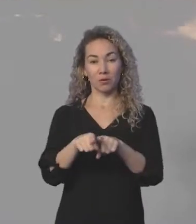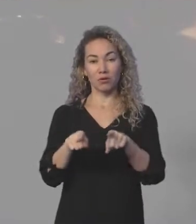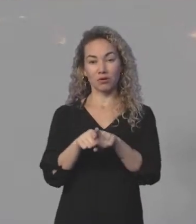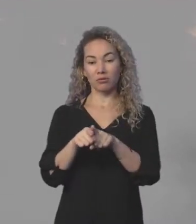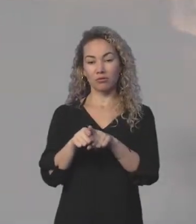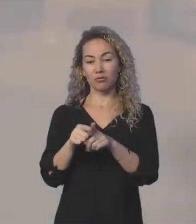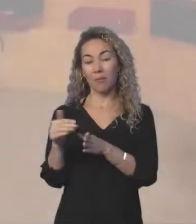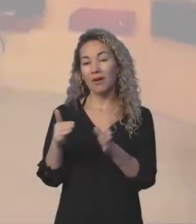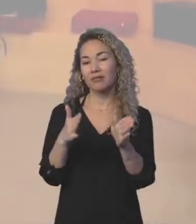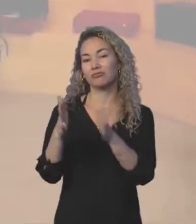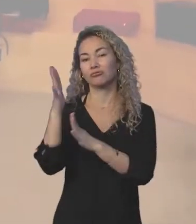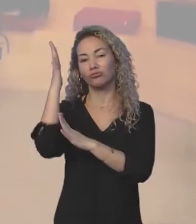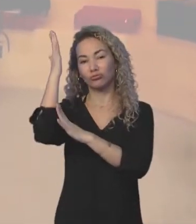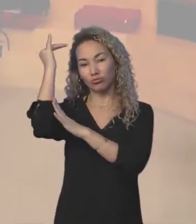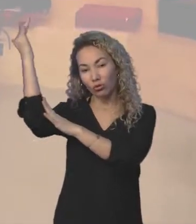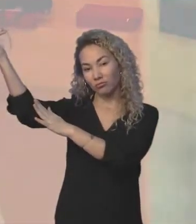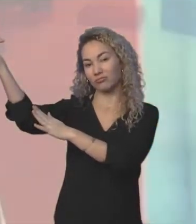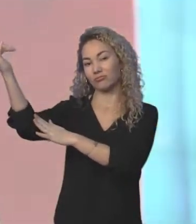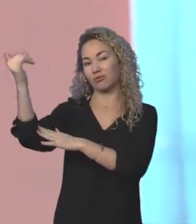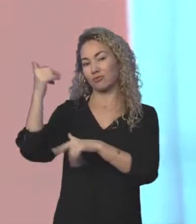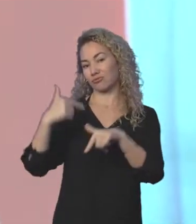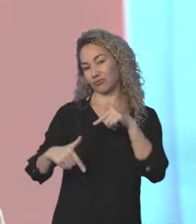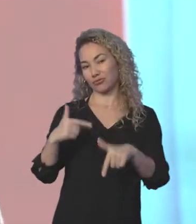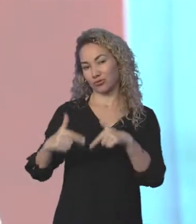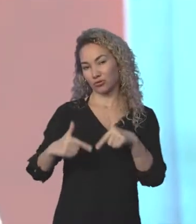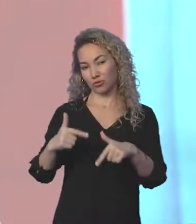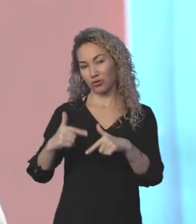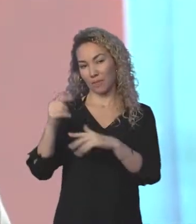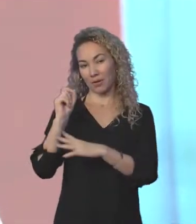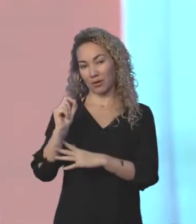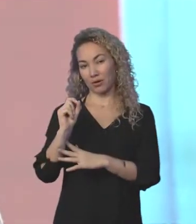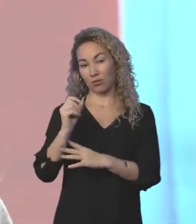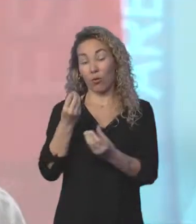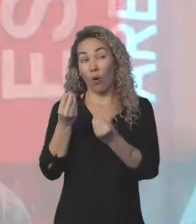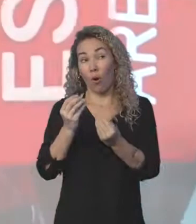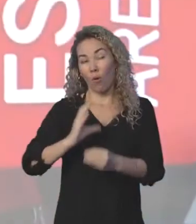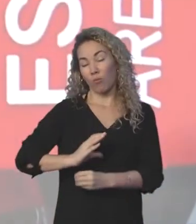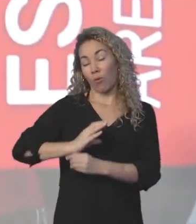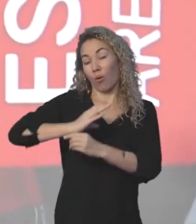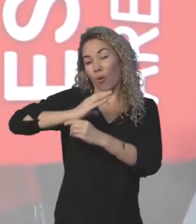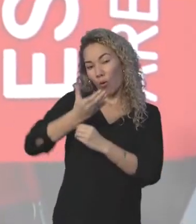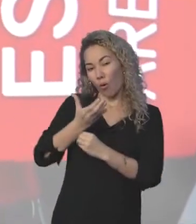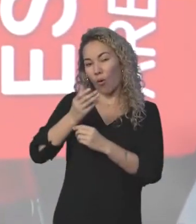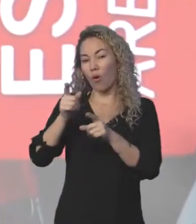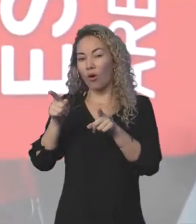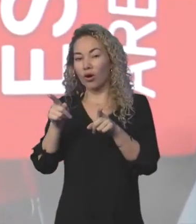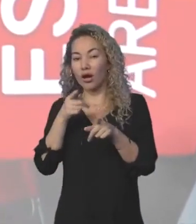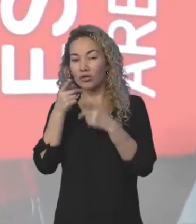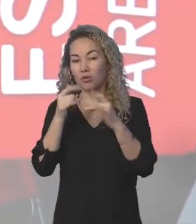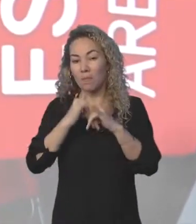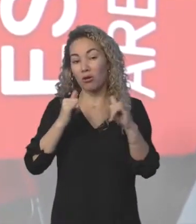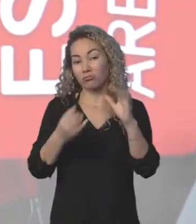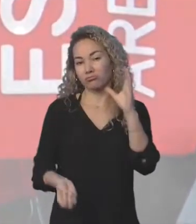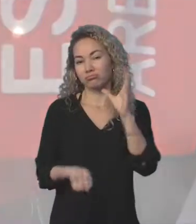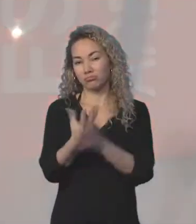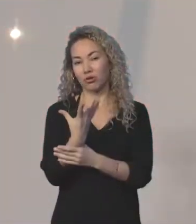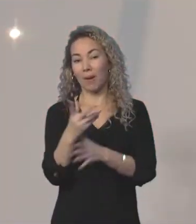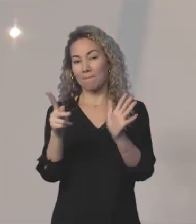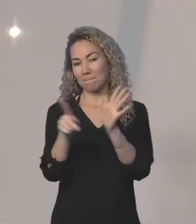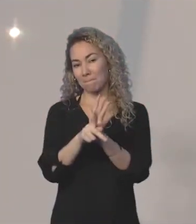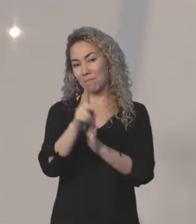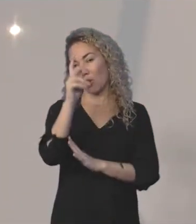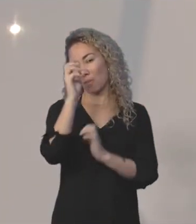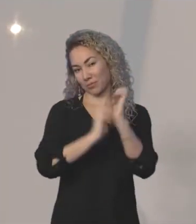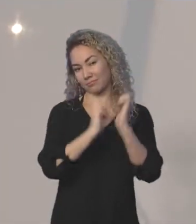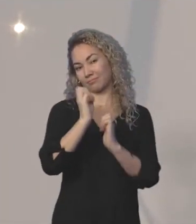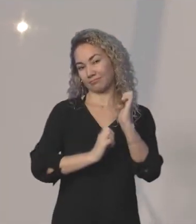trabalho e suas trajetórias profissionais de sucesso contando como tiveram coragem e determinação para criar as